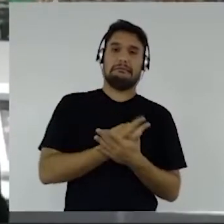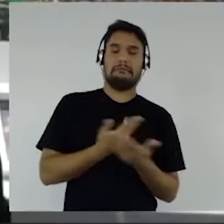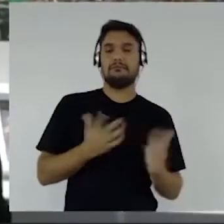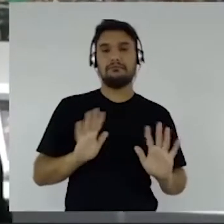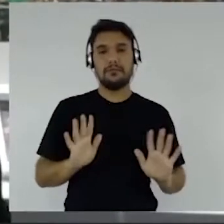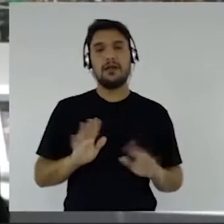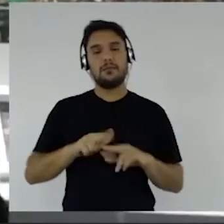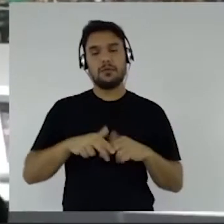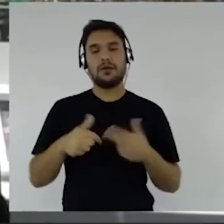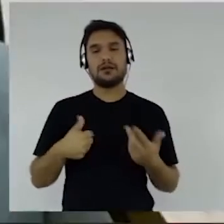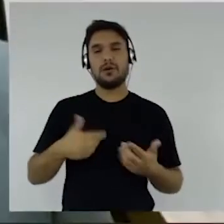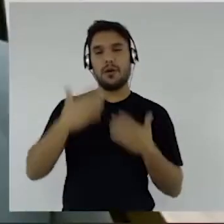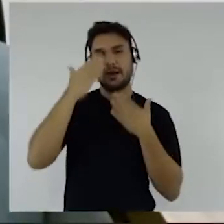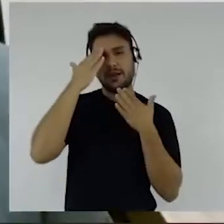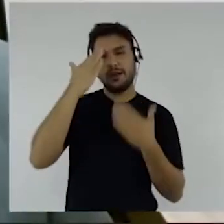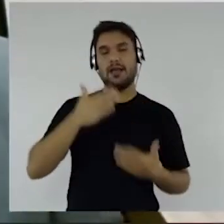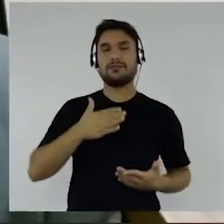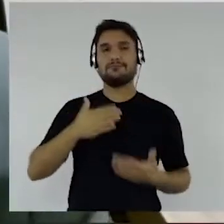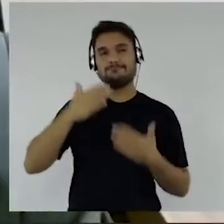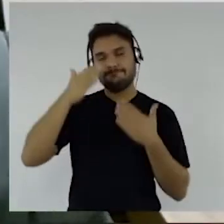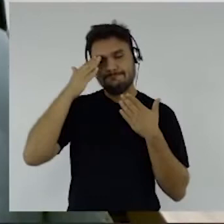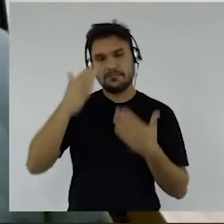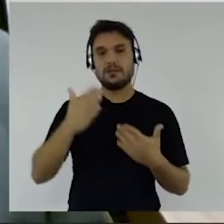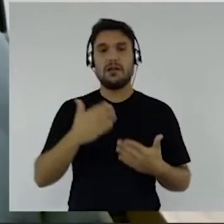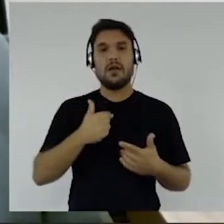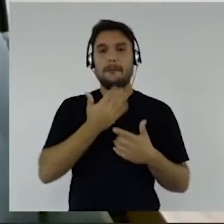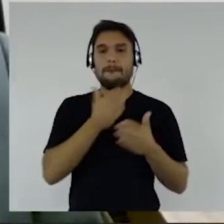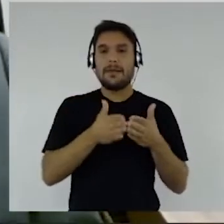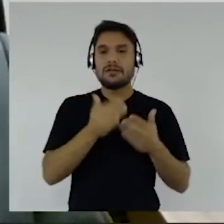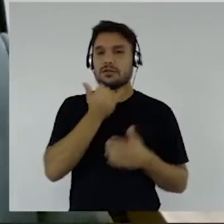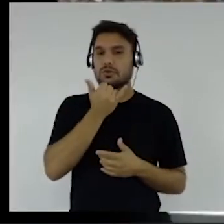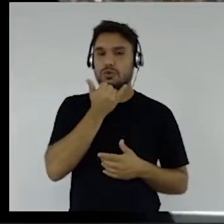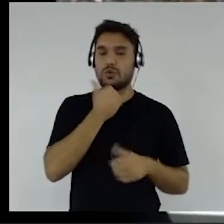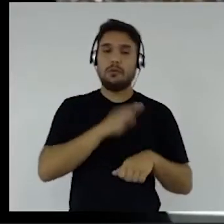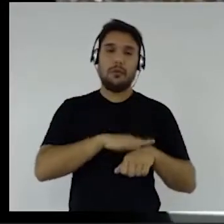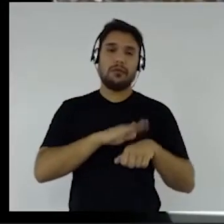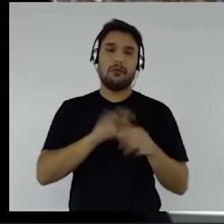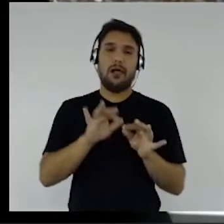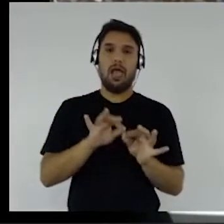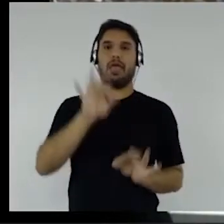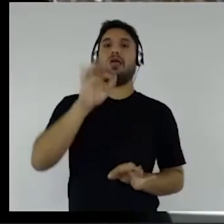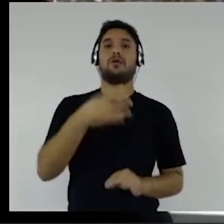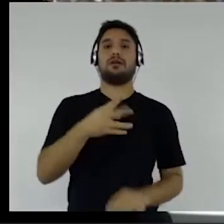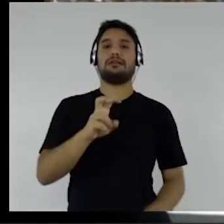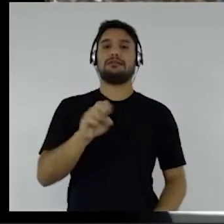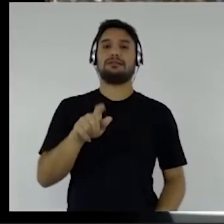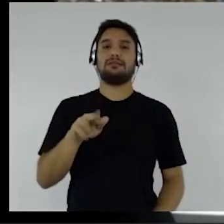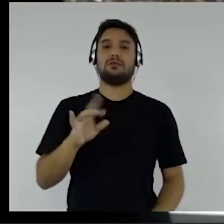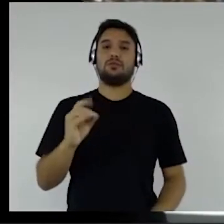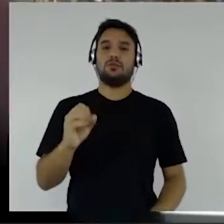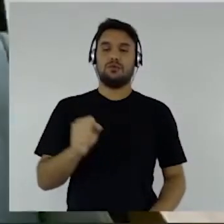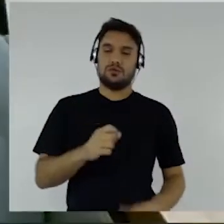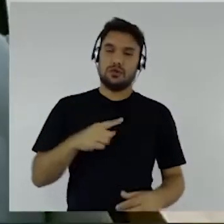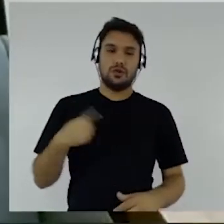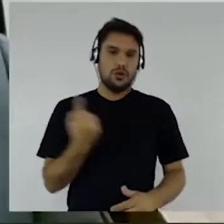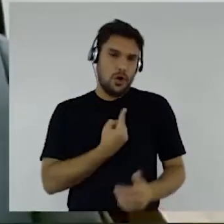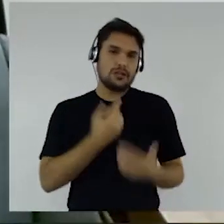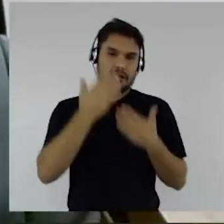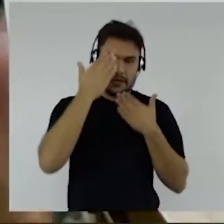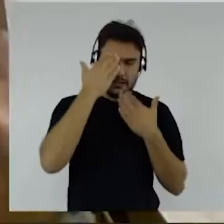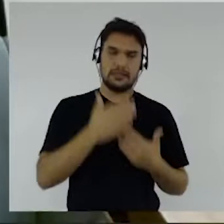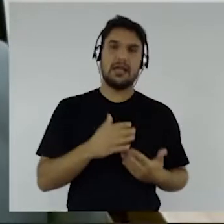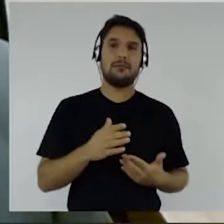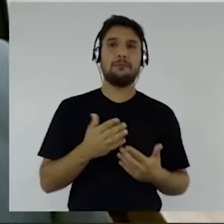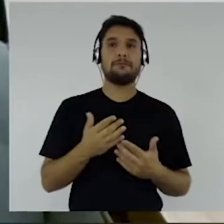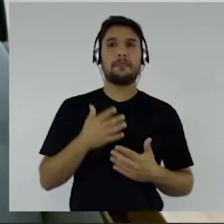convicção. Agradeço. Perfeito. O meu muito obrigado e peço desculpa aí por ter exaurido 45 segundos. Nós é que agradecemos, doutor